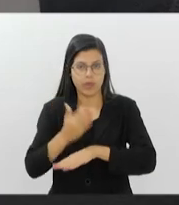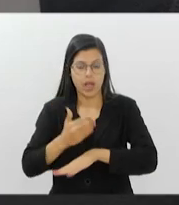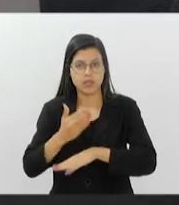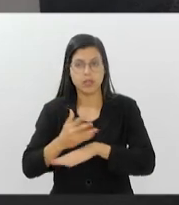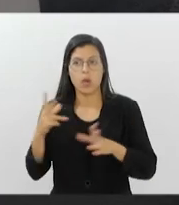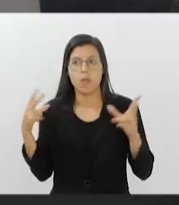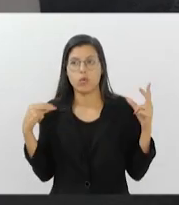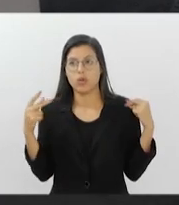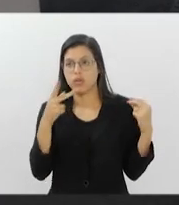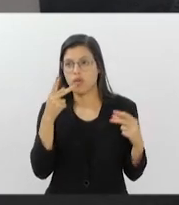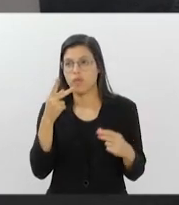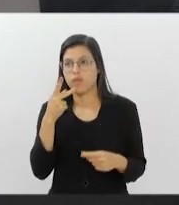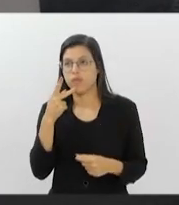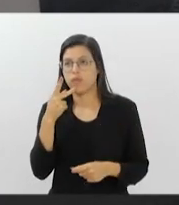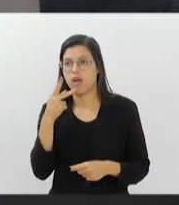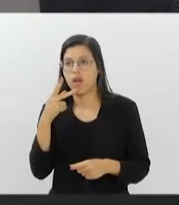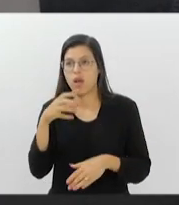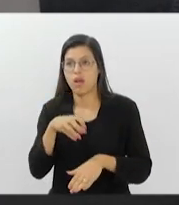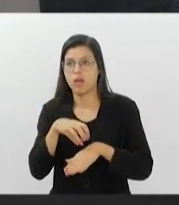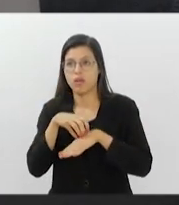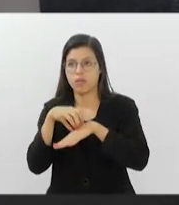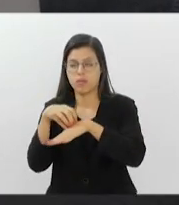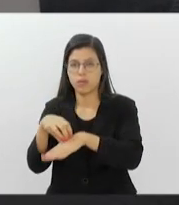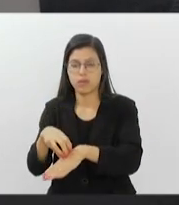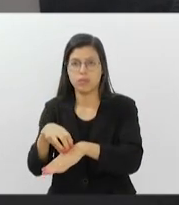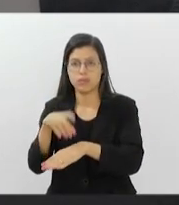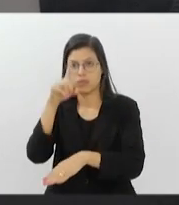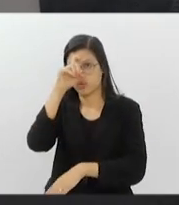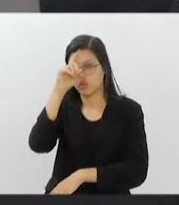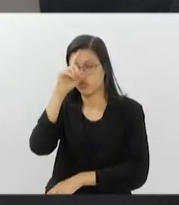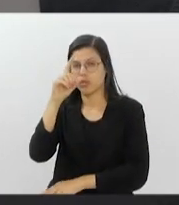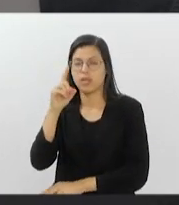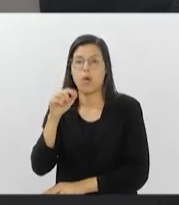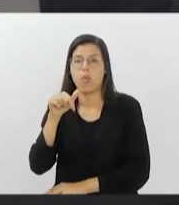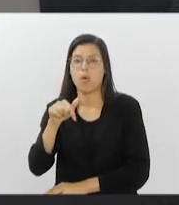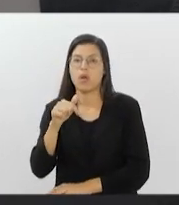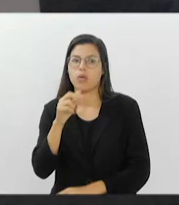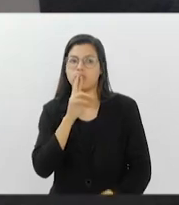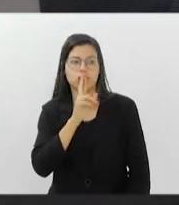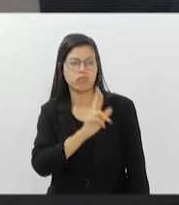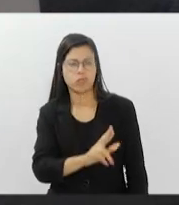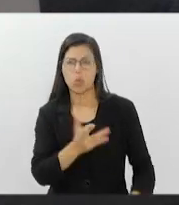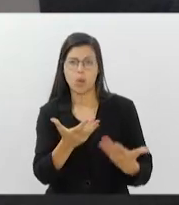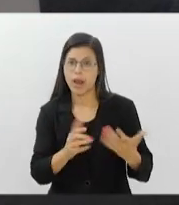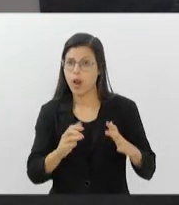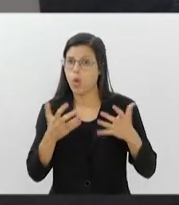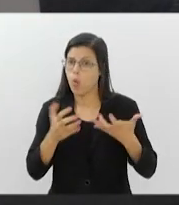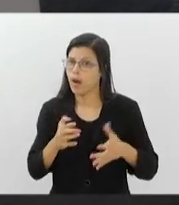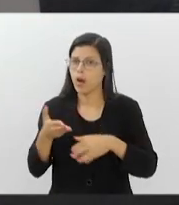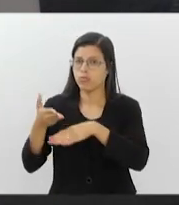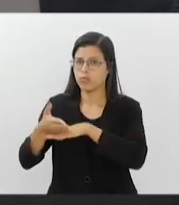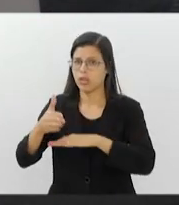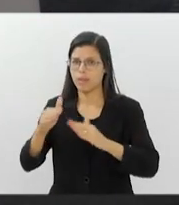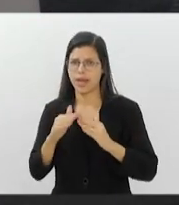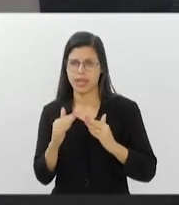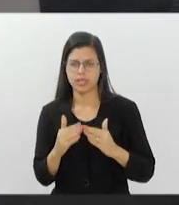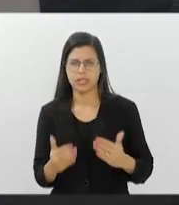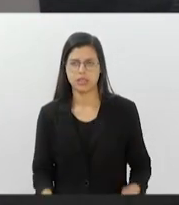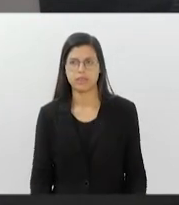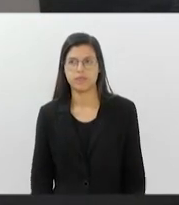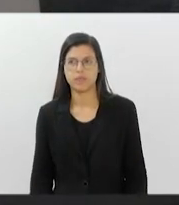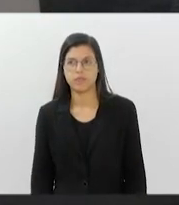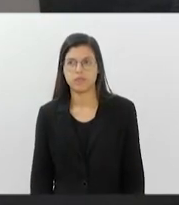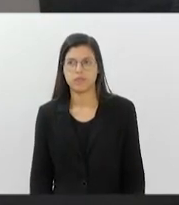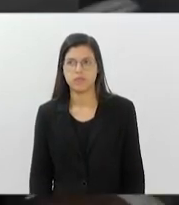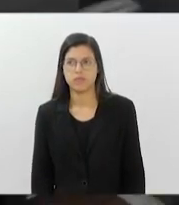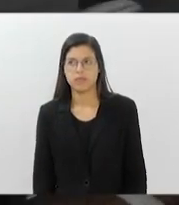o senhor para o hospital. Eu digo assim, eu quero ir para a minha casa. Acabou. Fiquei sem resistência. Se me permite uma parte, uma fala tá rápida